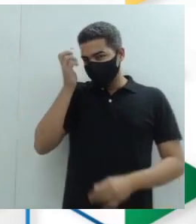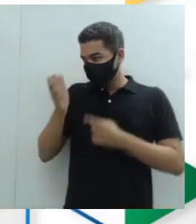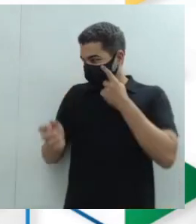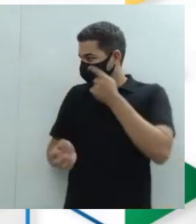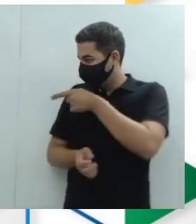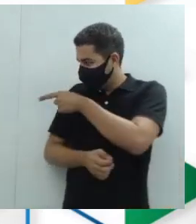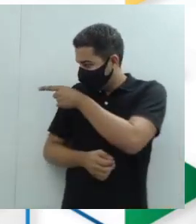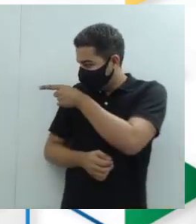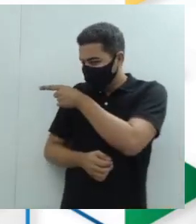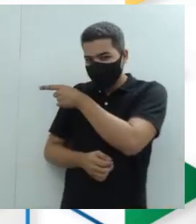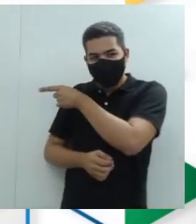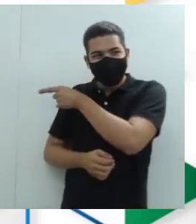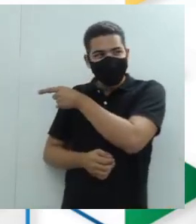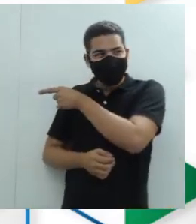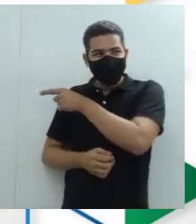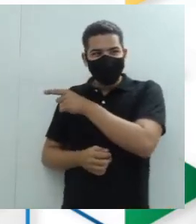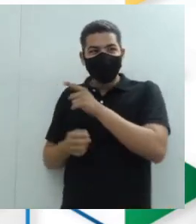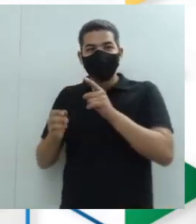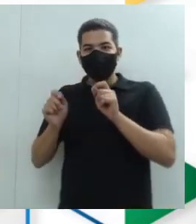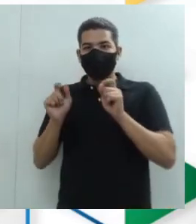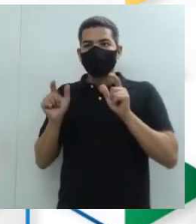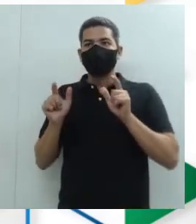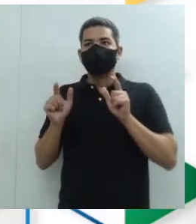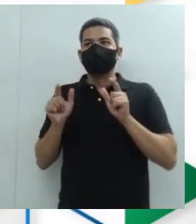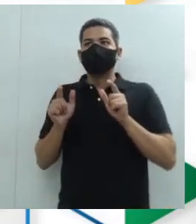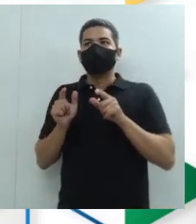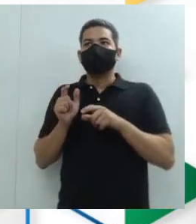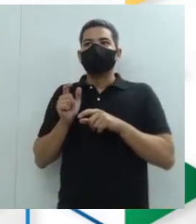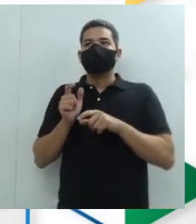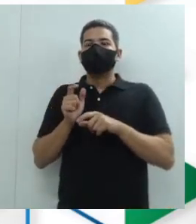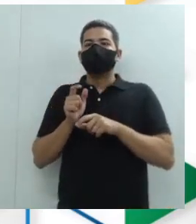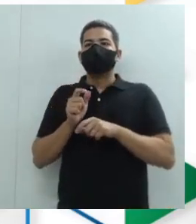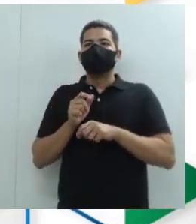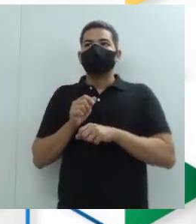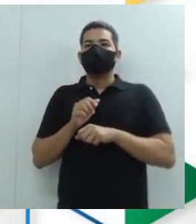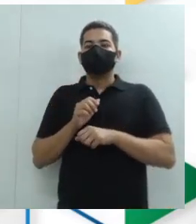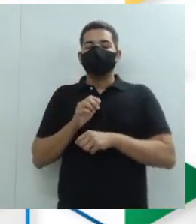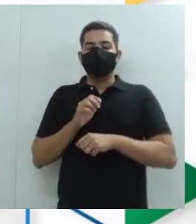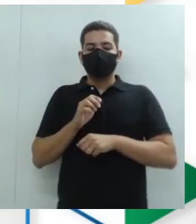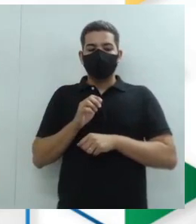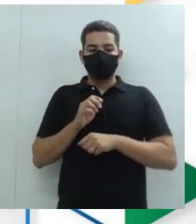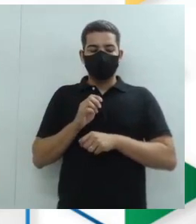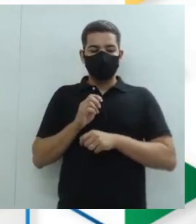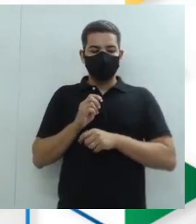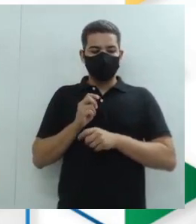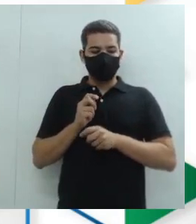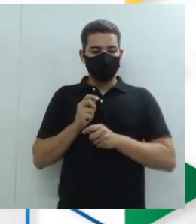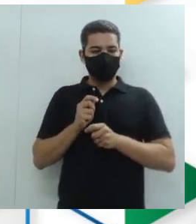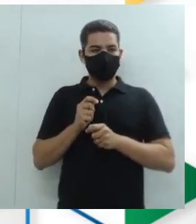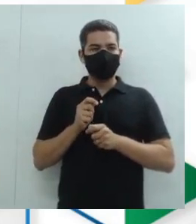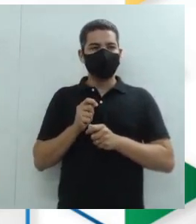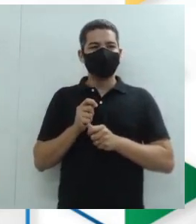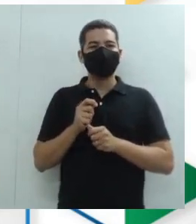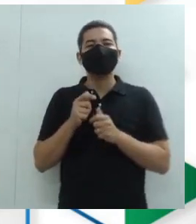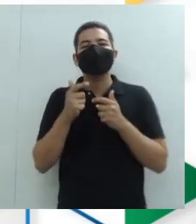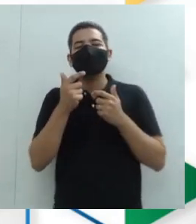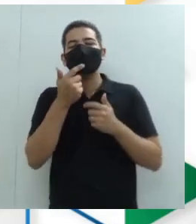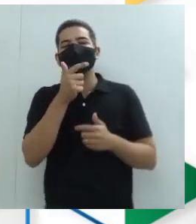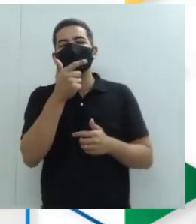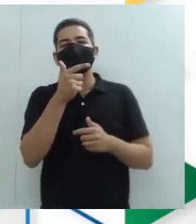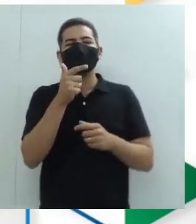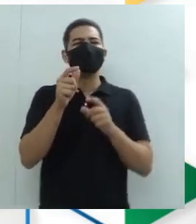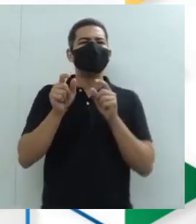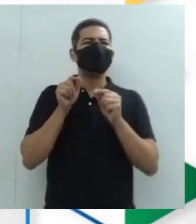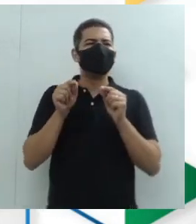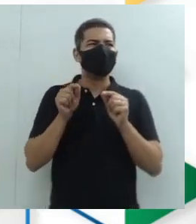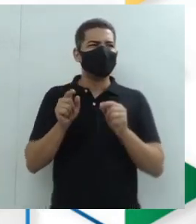que a gente vê em filme, né, aquela coisa assim. O que é que provavelmente a mãe deve ter pensado, gente? Onde é que está o humor presente